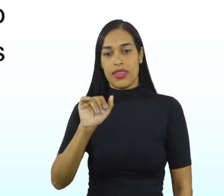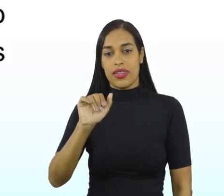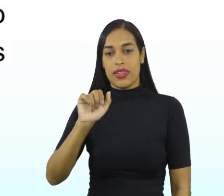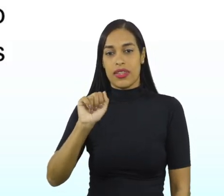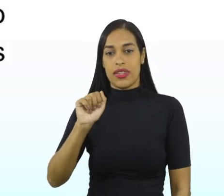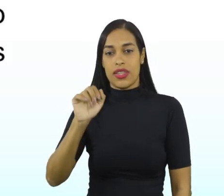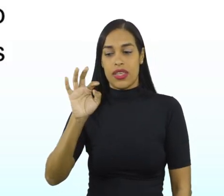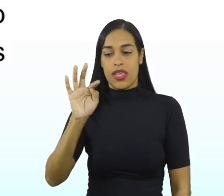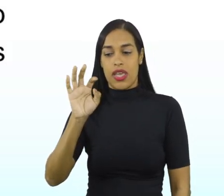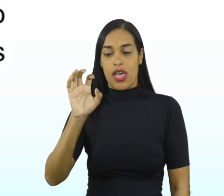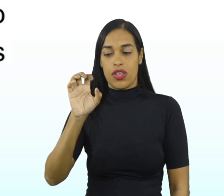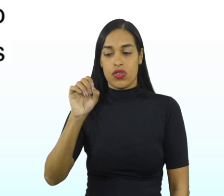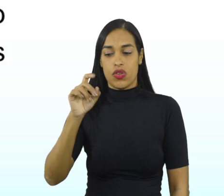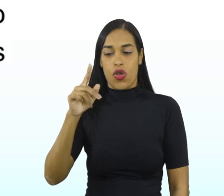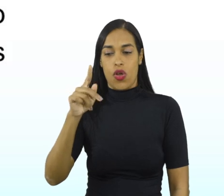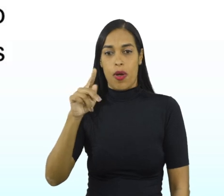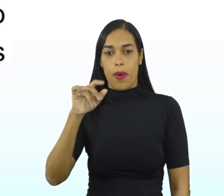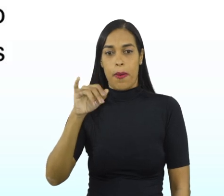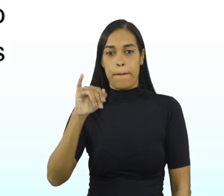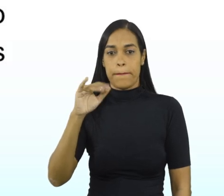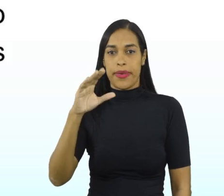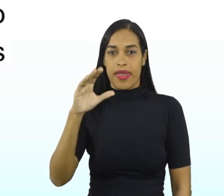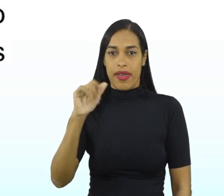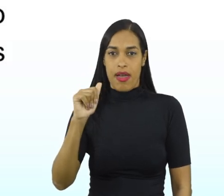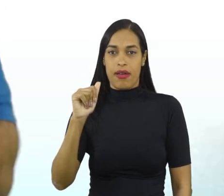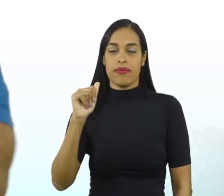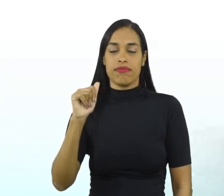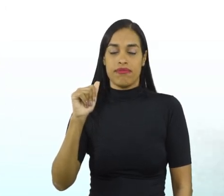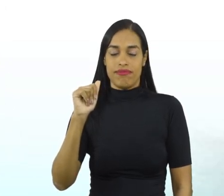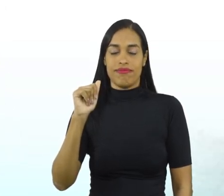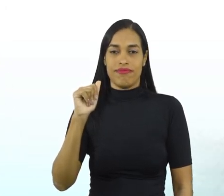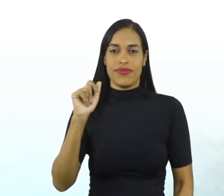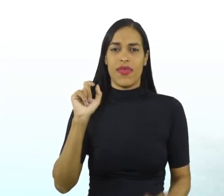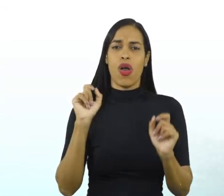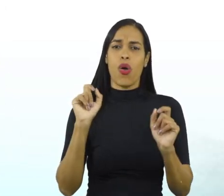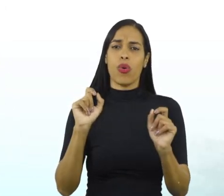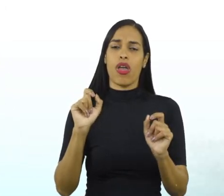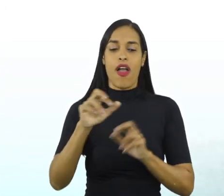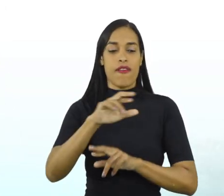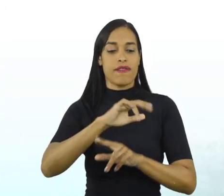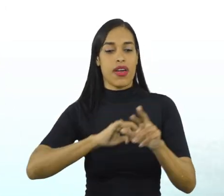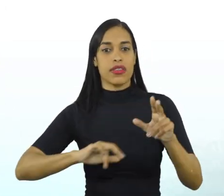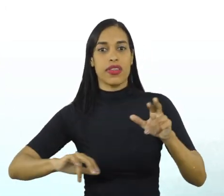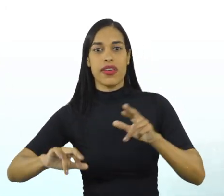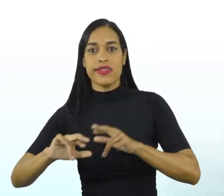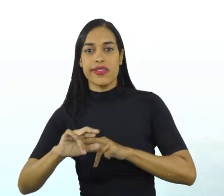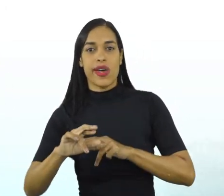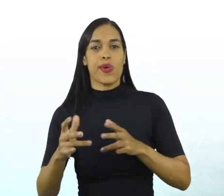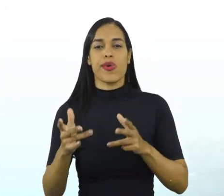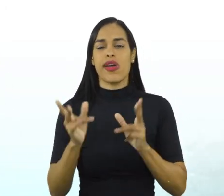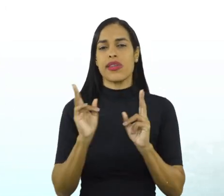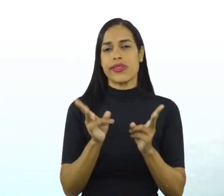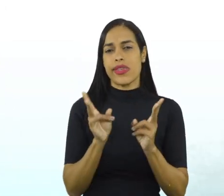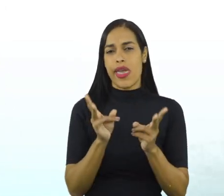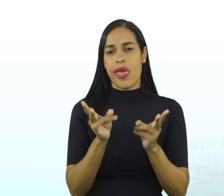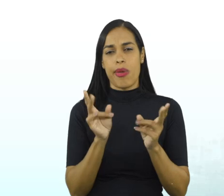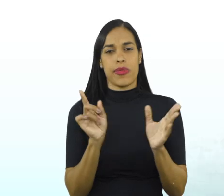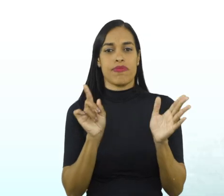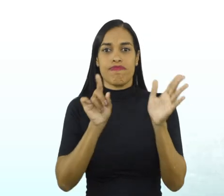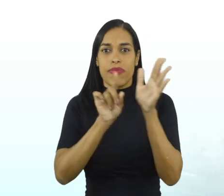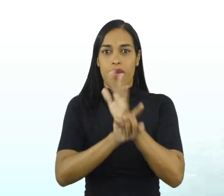diatópica. É exatamente, vem comigo. É aquela variação que mais aparece na prova do